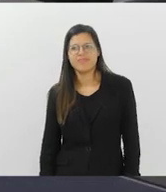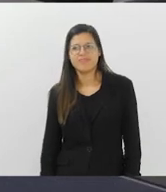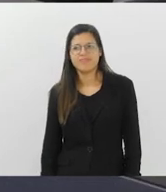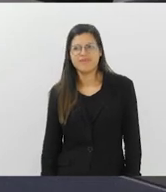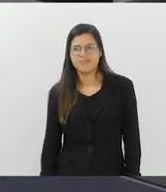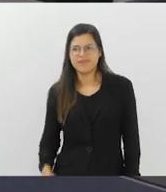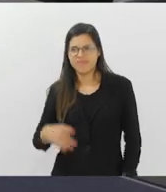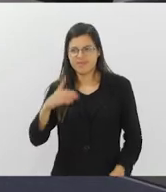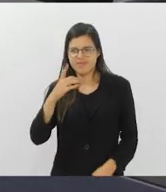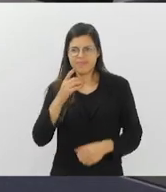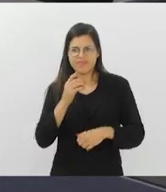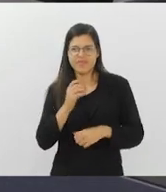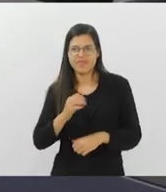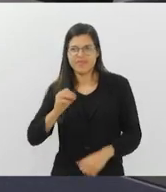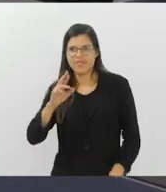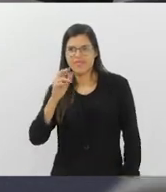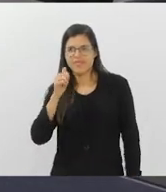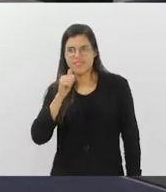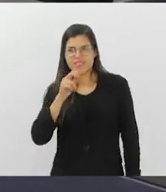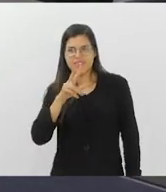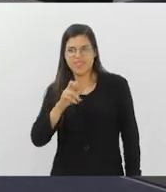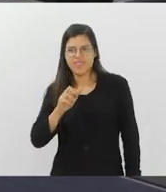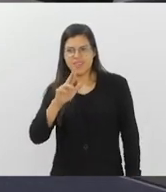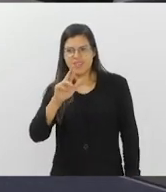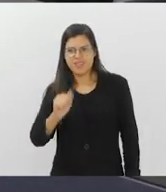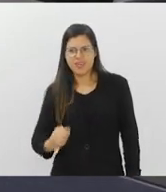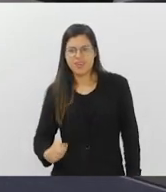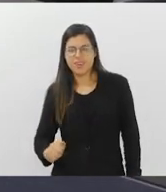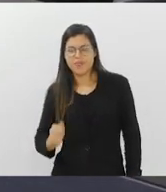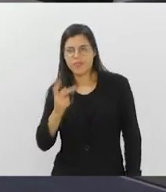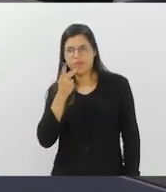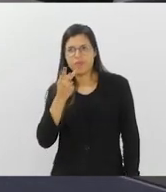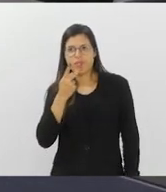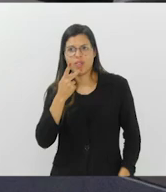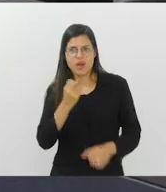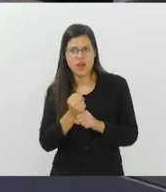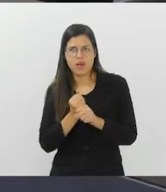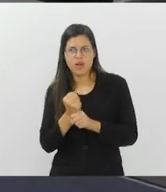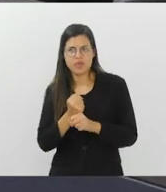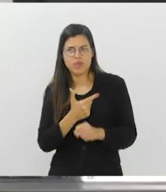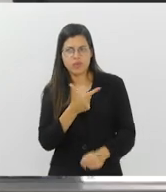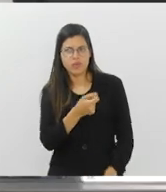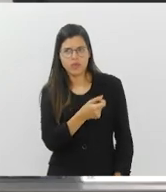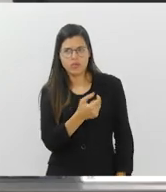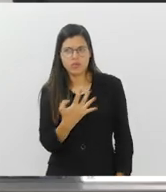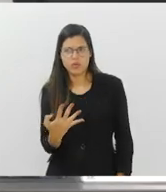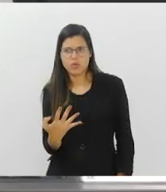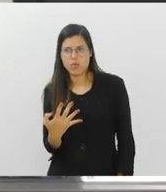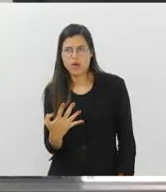dona Vera. Só vou falar de 2024, nos primeiros 5 meses.